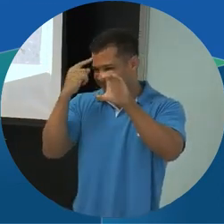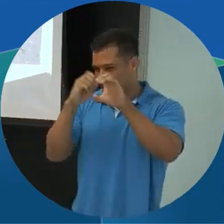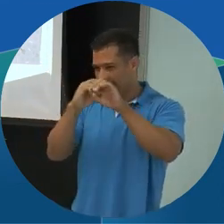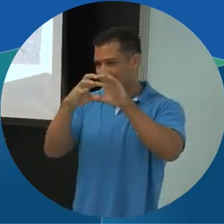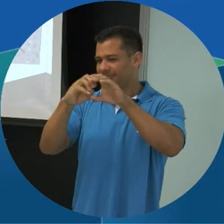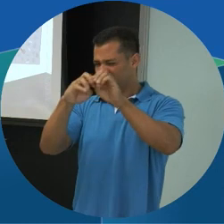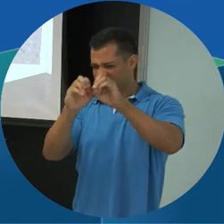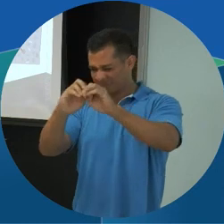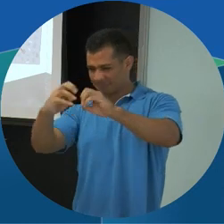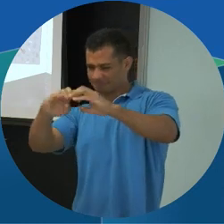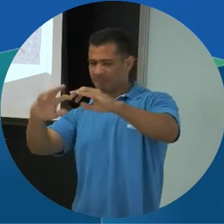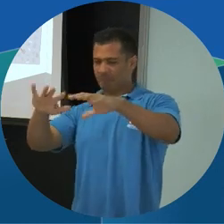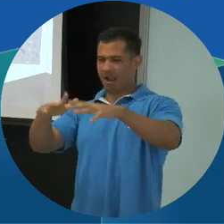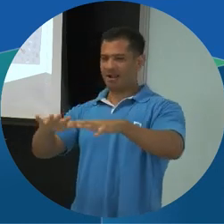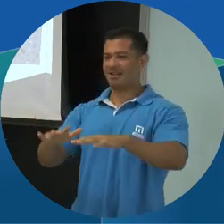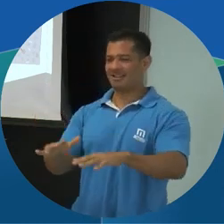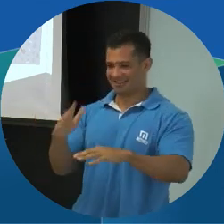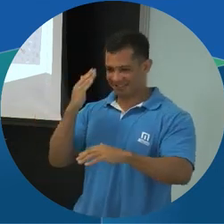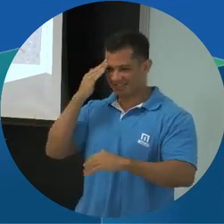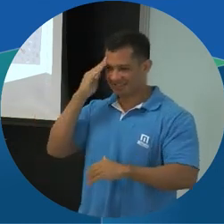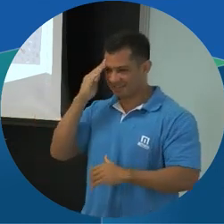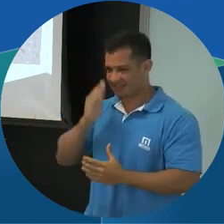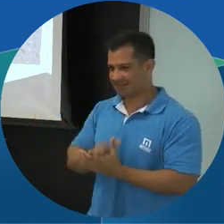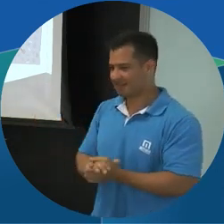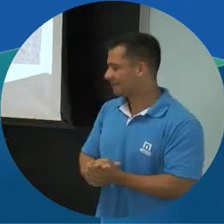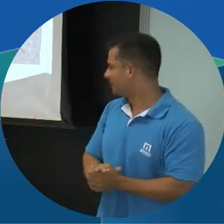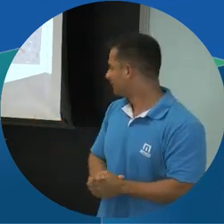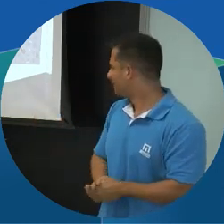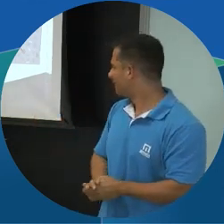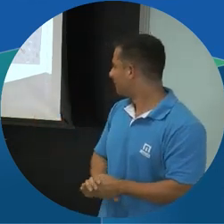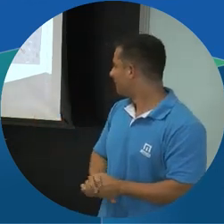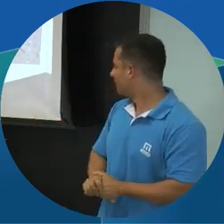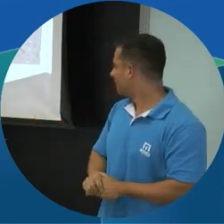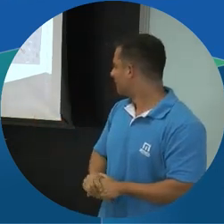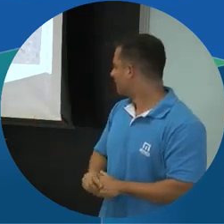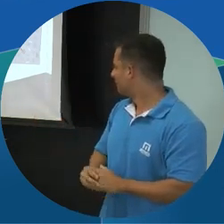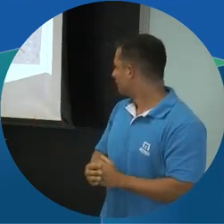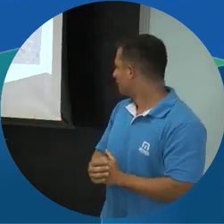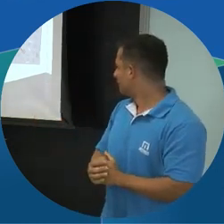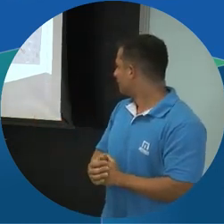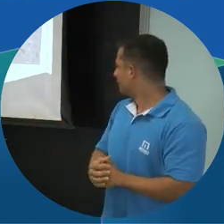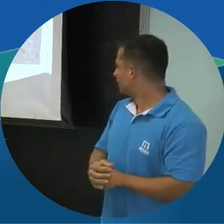de vazão e de pressão nos equipamentos. Tá?